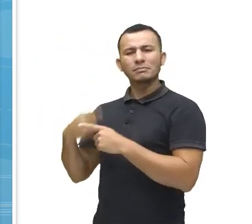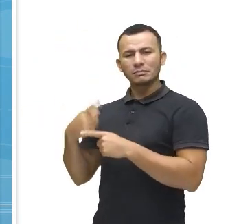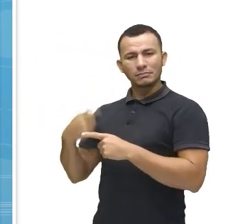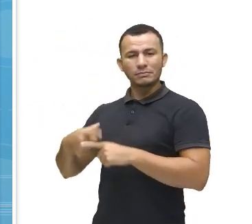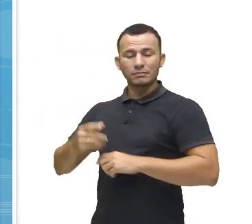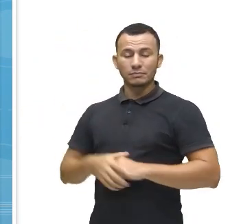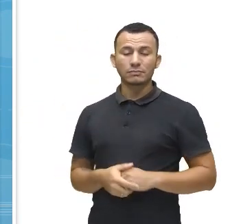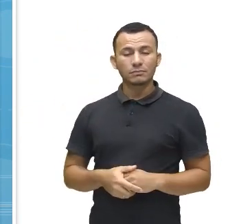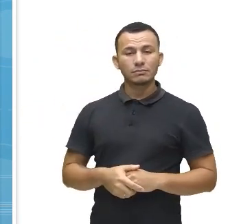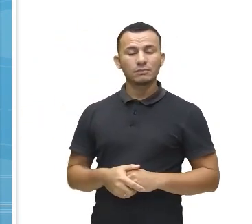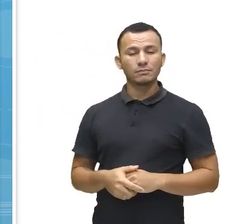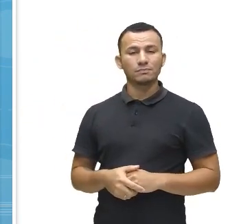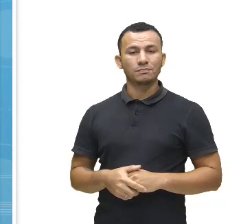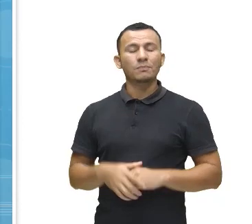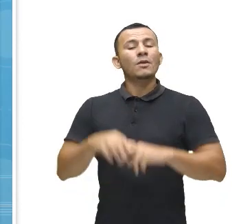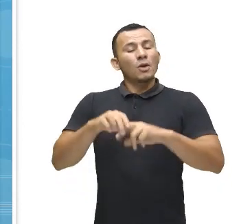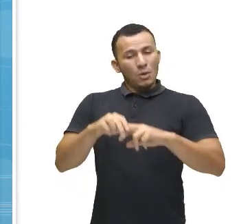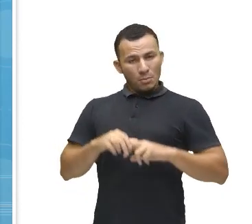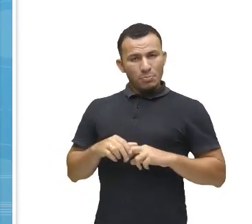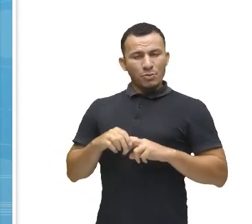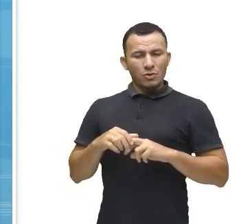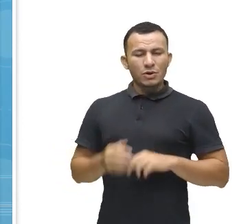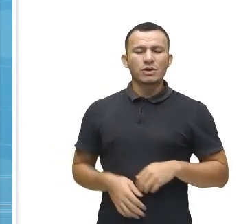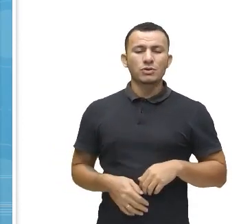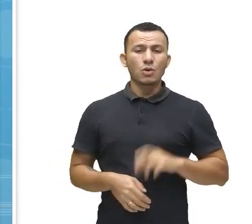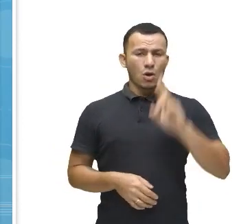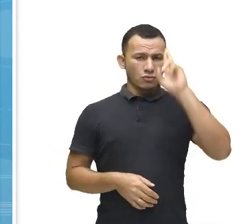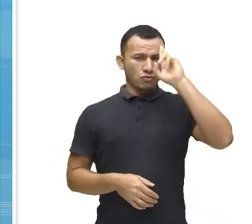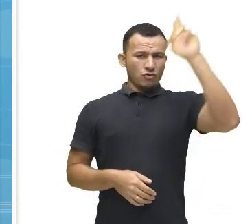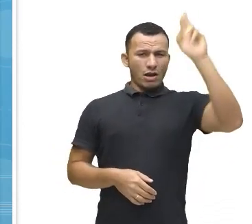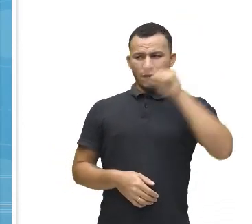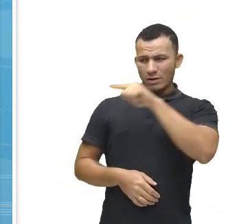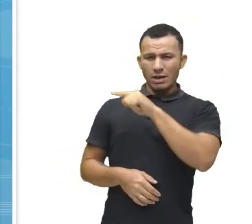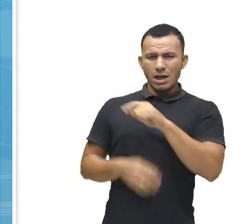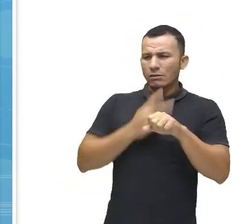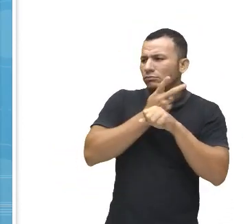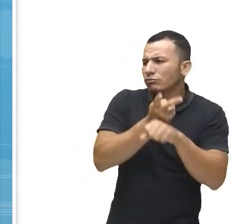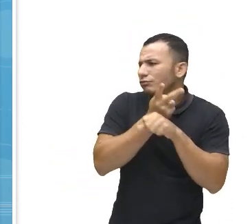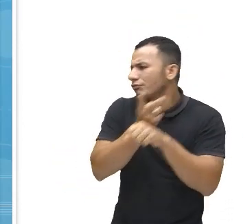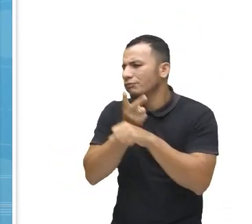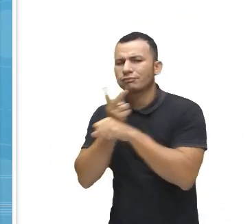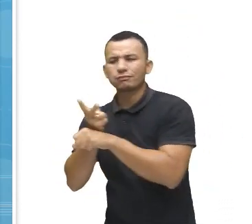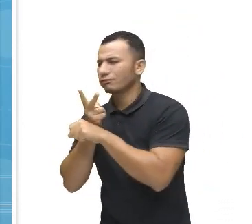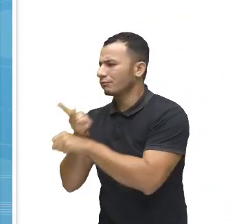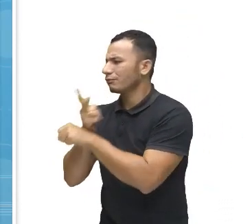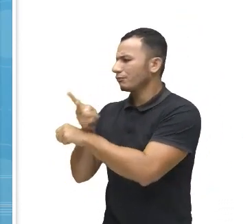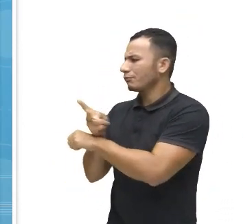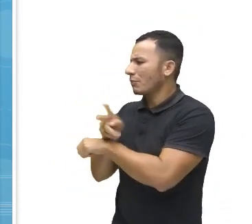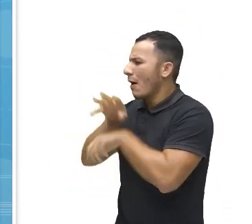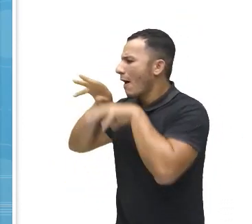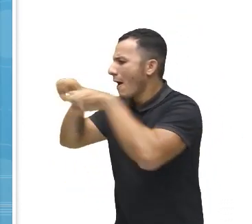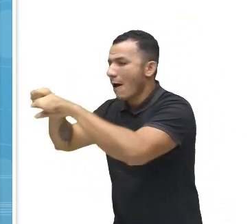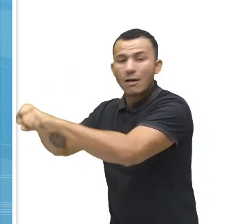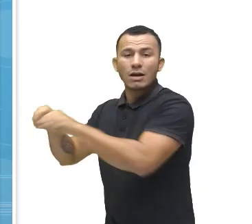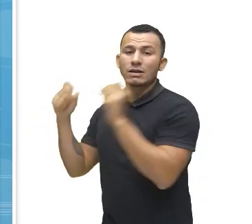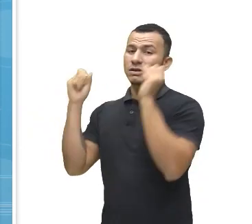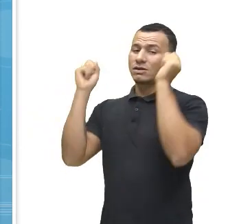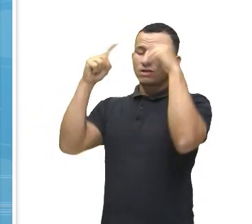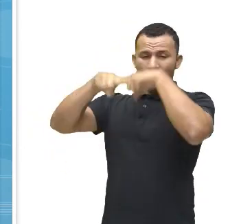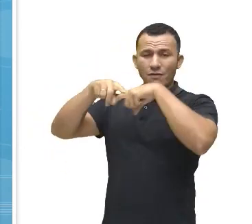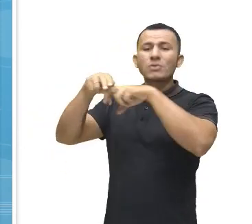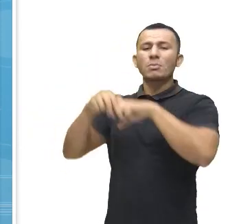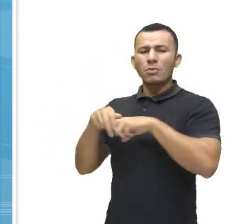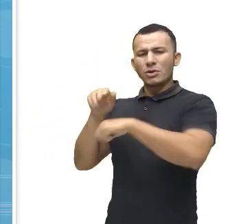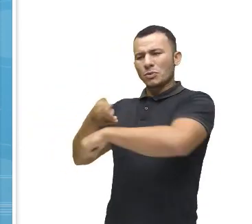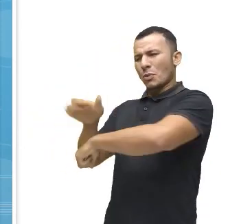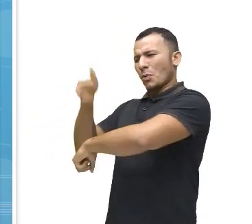pessoal, para dificultar a ação do senhor na hora de capturá-los. Então era por isso que eles se instalavam em locais